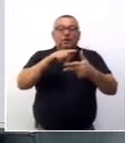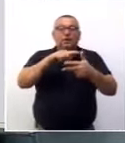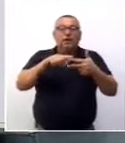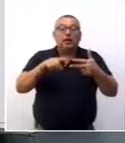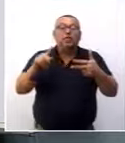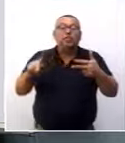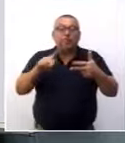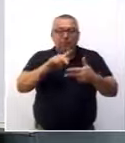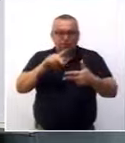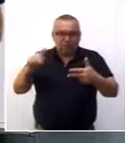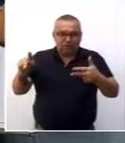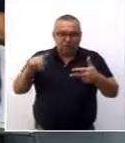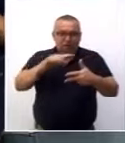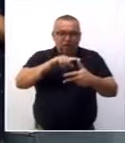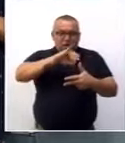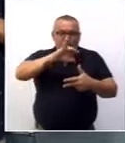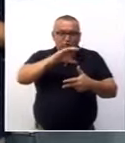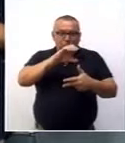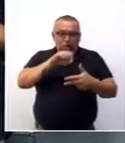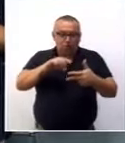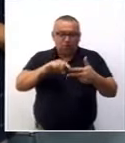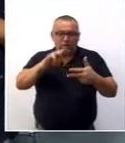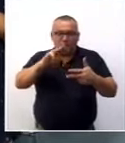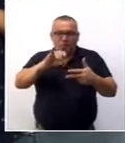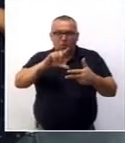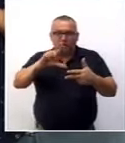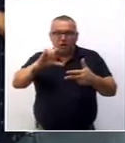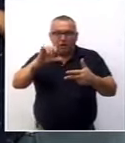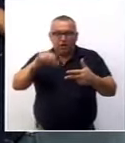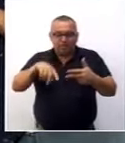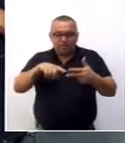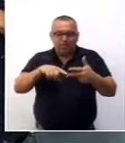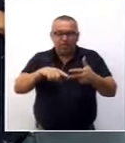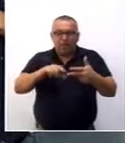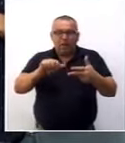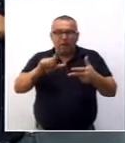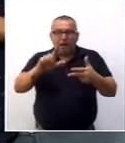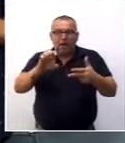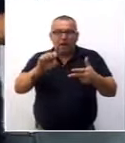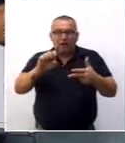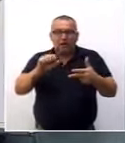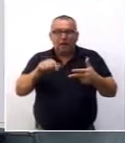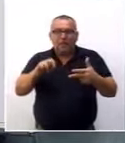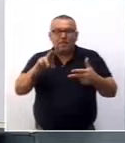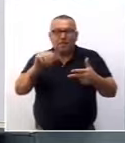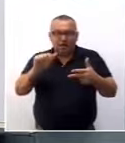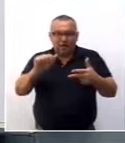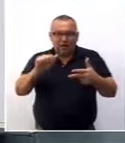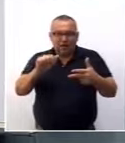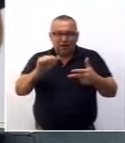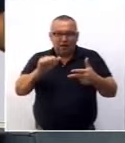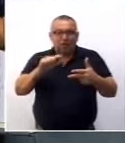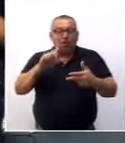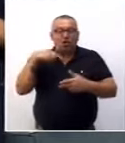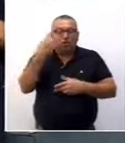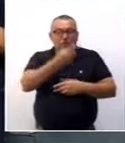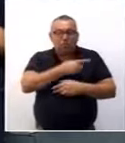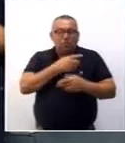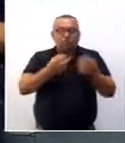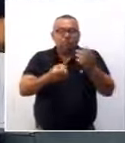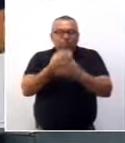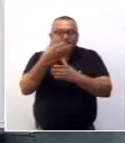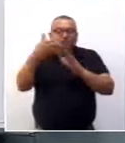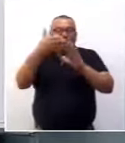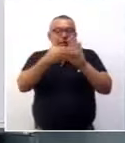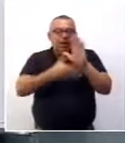professor João, professor William Ruotti e a professora Alessandra Junqueira. Tá? Nós somos autores desta aula que vocês